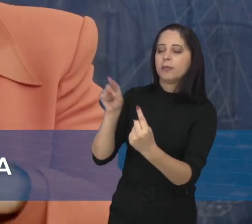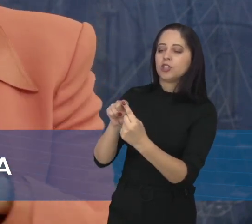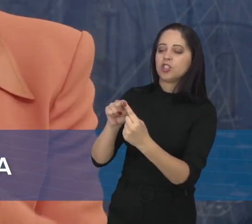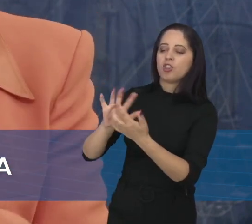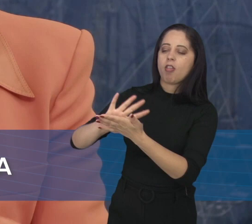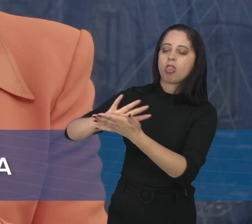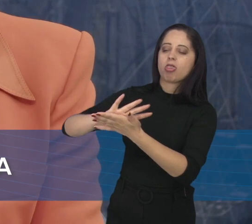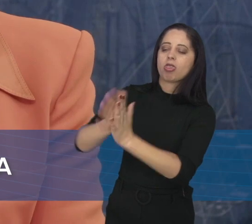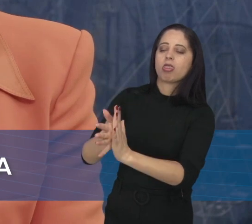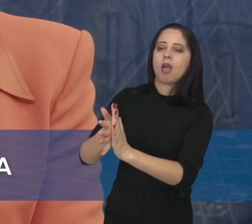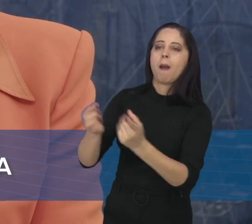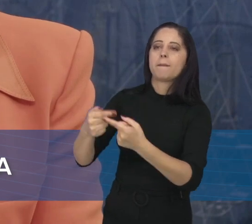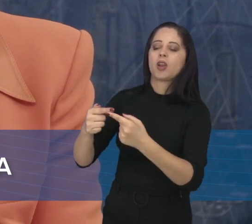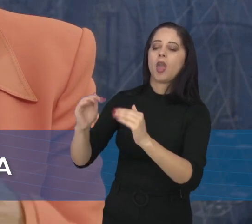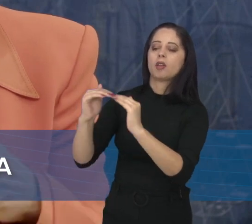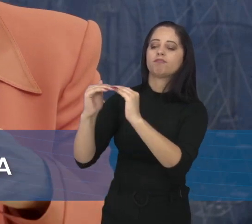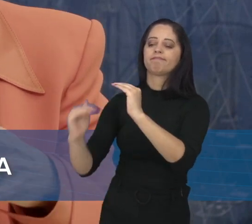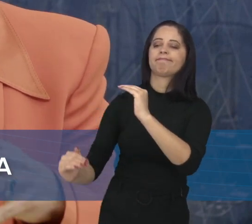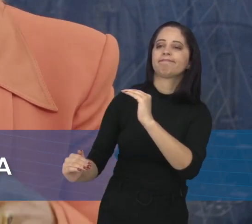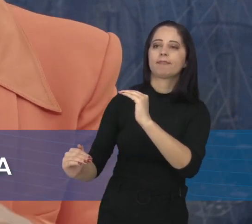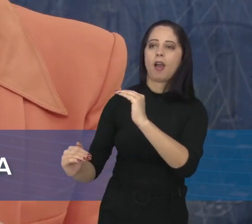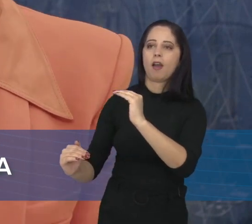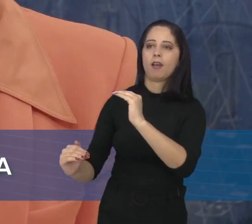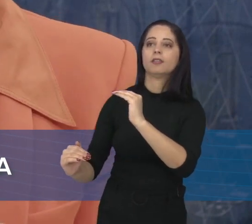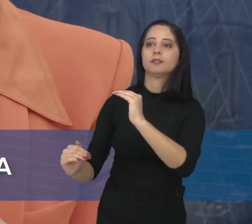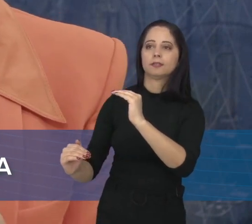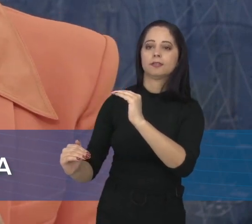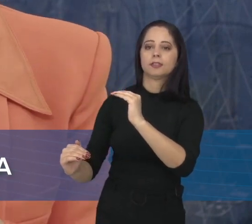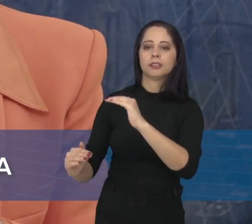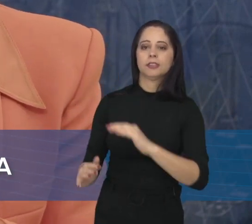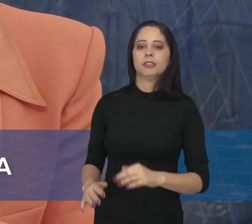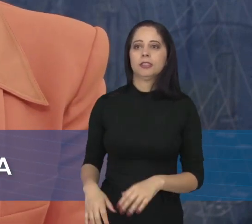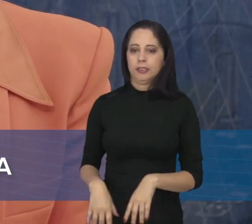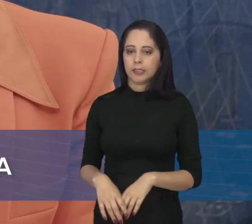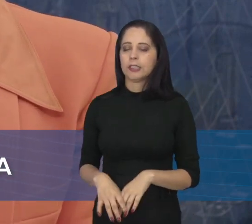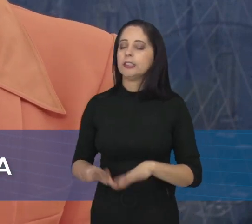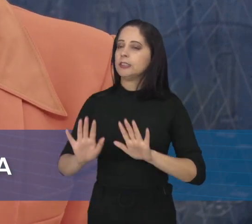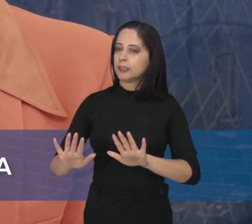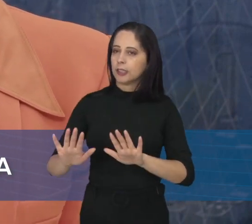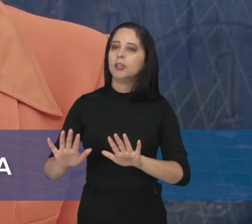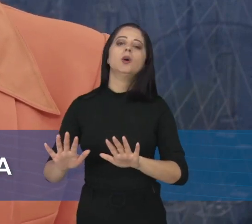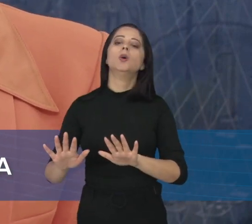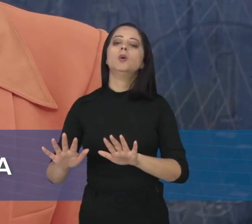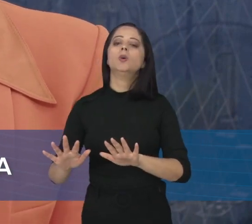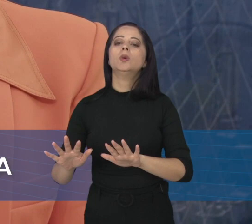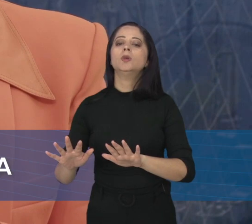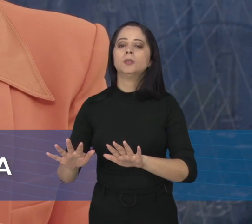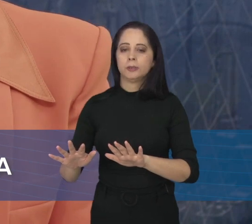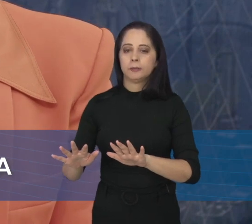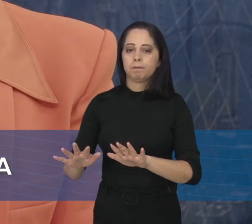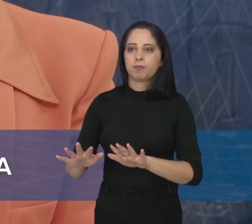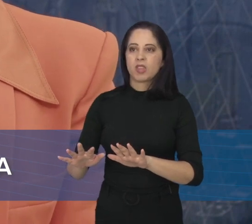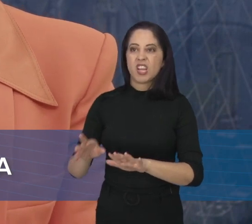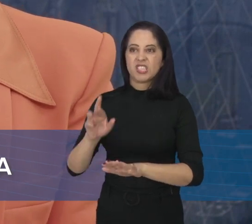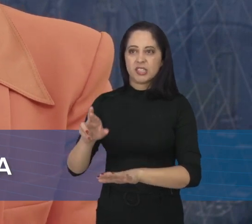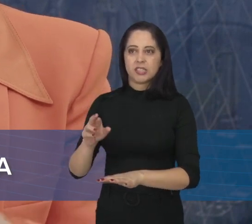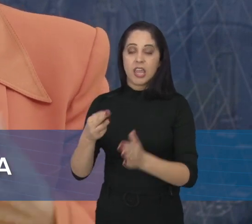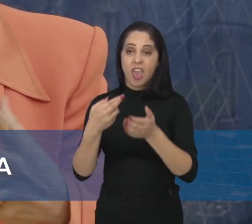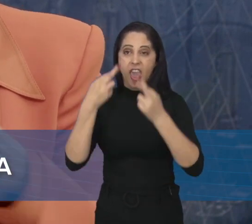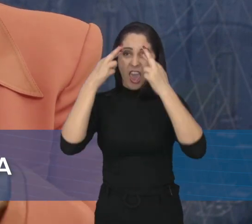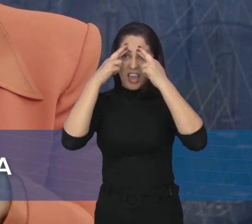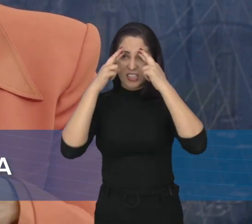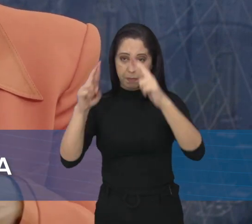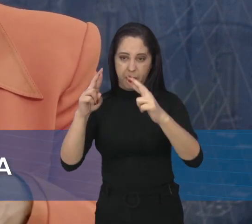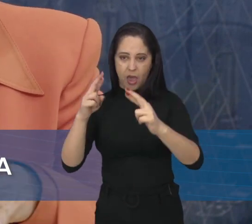à altura de onde eu estou. Então, quando a gente entende a intolerância religiosa como um preconceito,